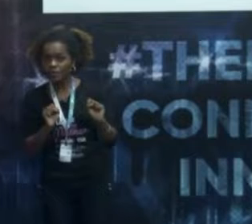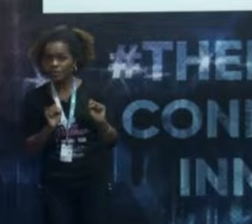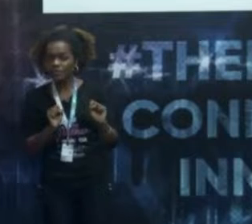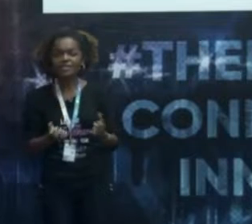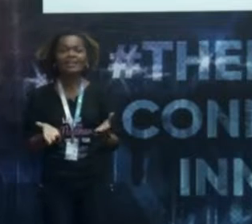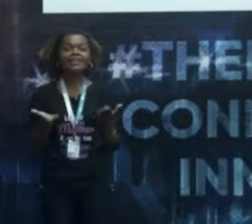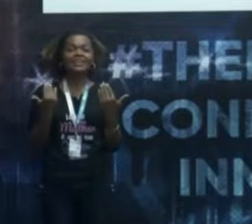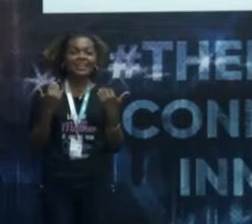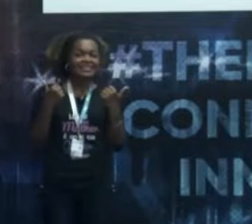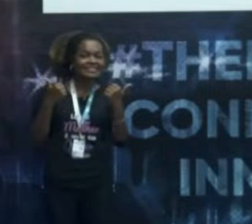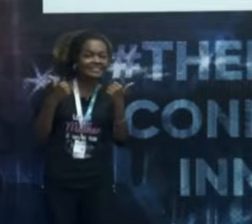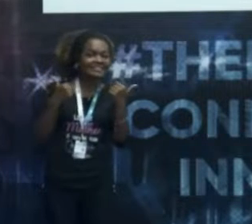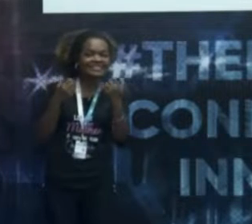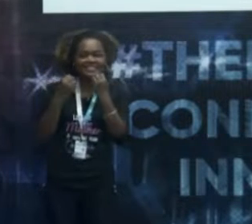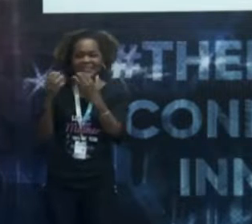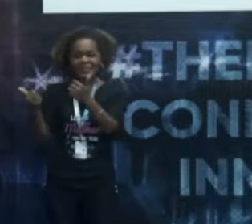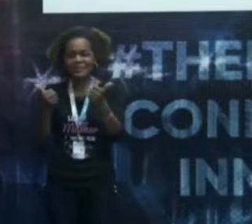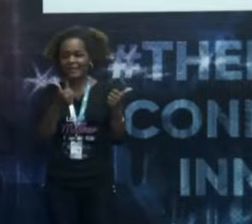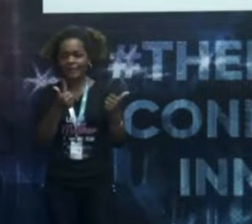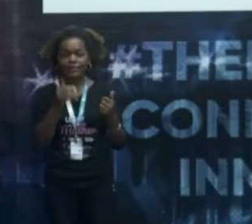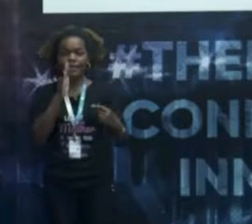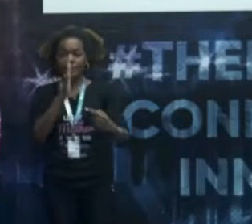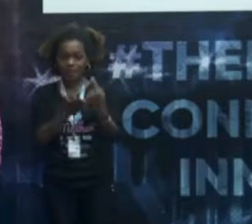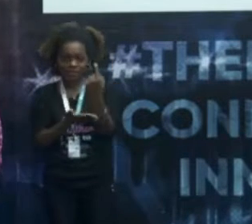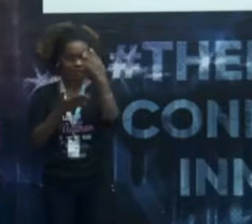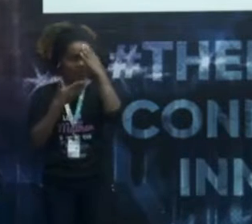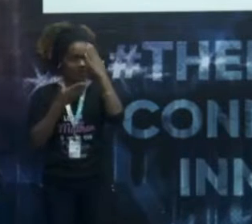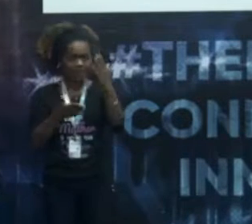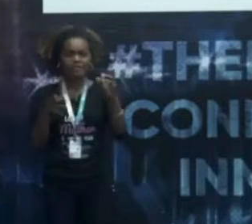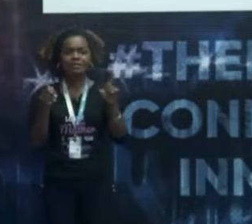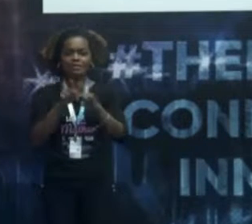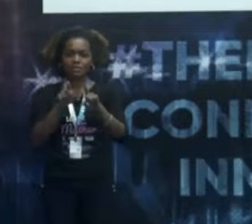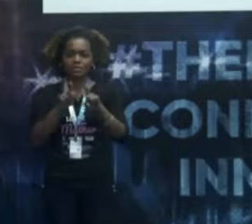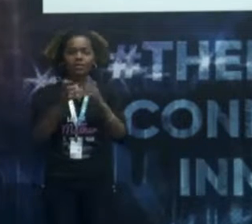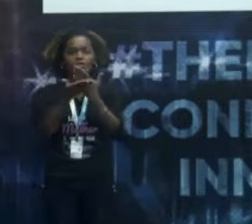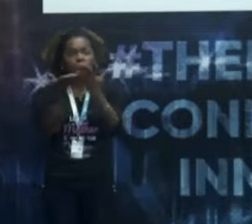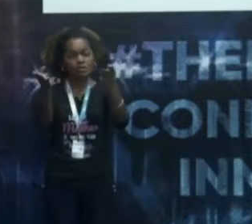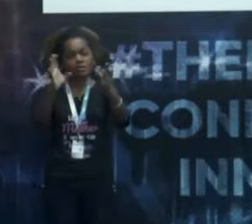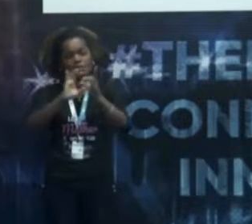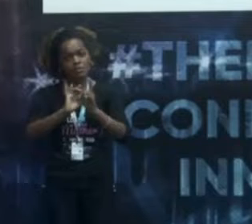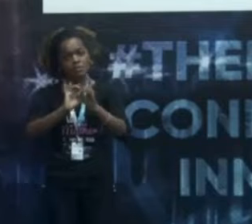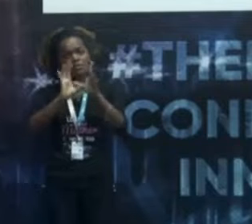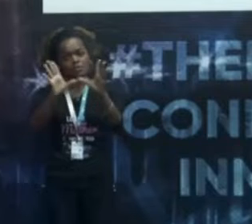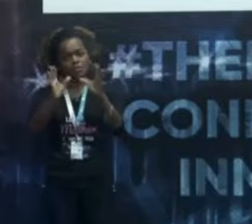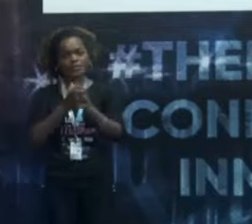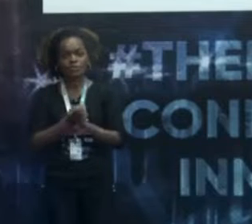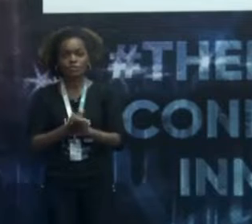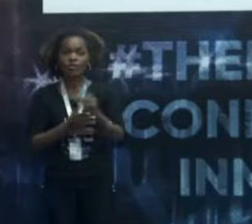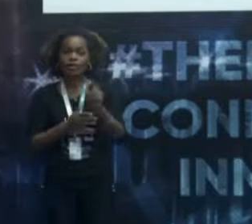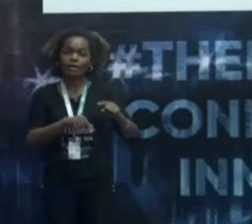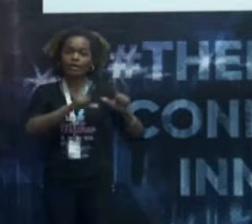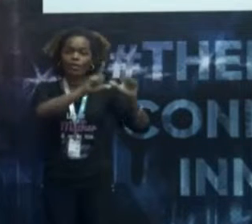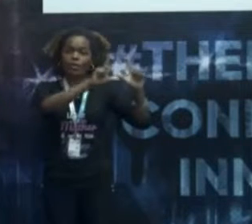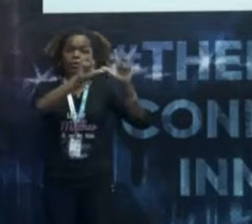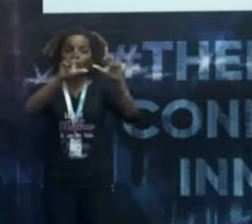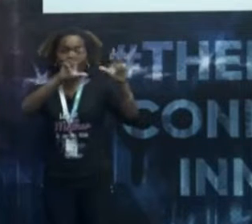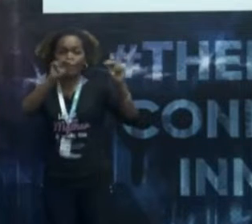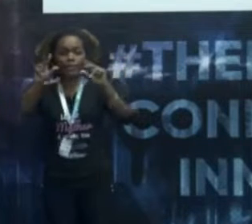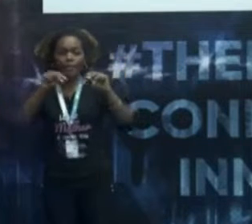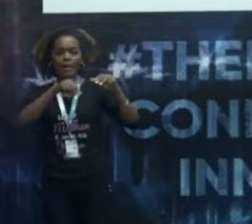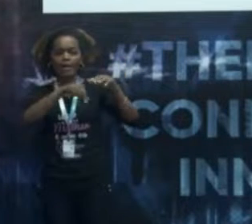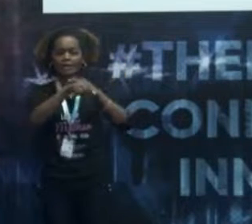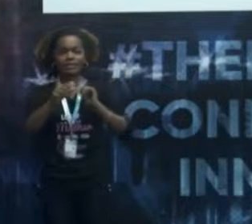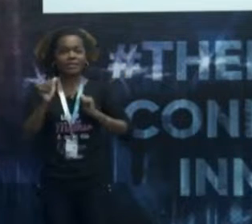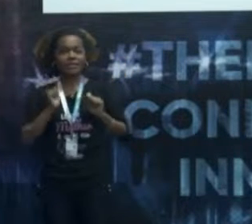E aí, pessoal, tudo bem? Bom, primeiramente eu queria agradecer a disponibilidade de vocês. É um painel que eu especificamente estava